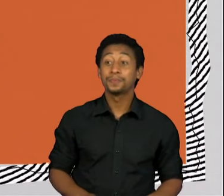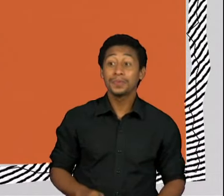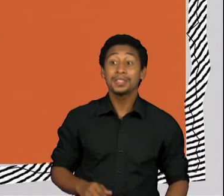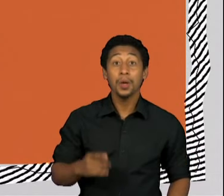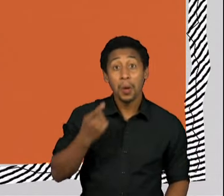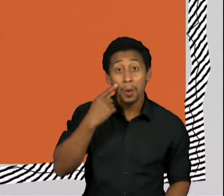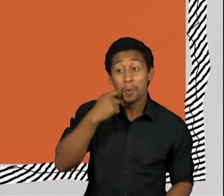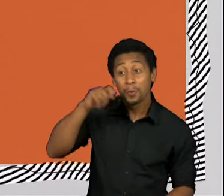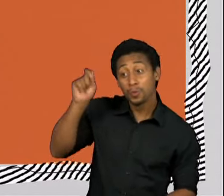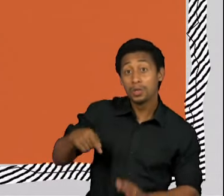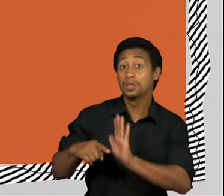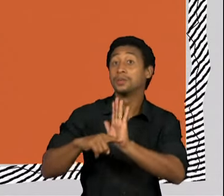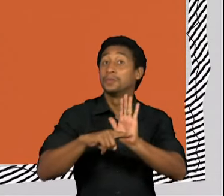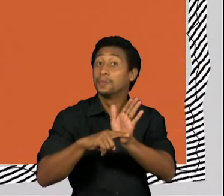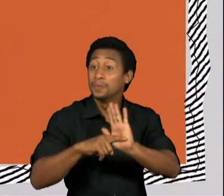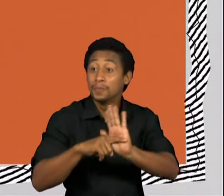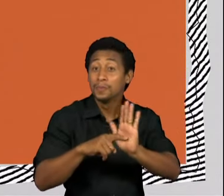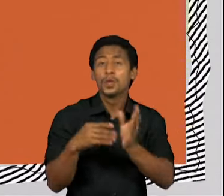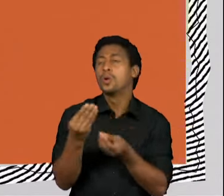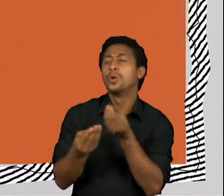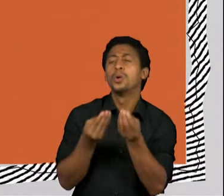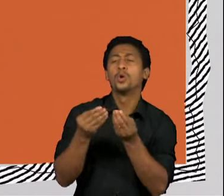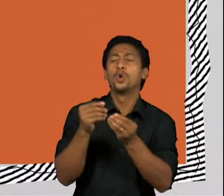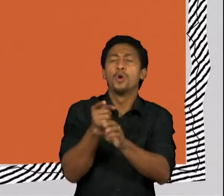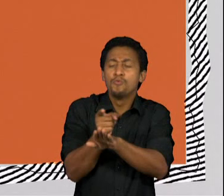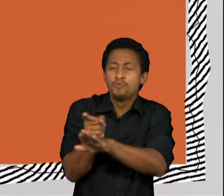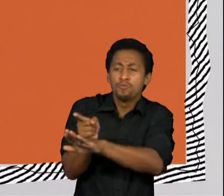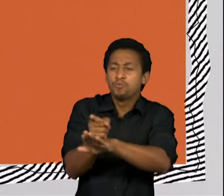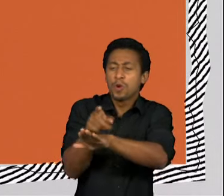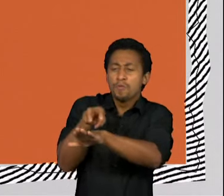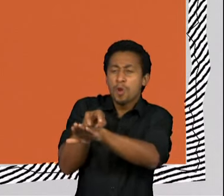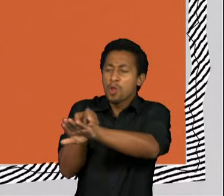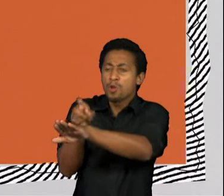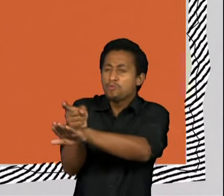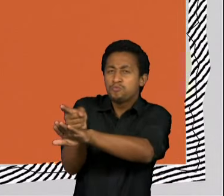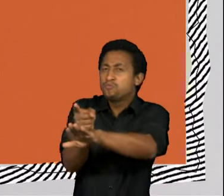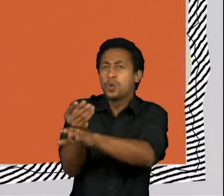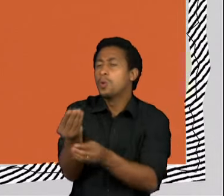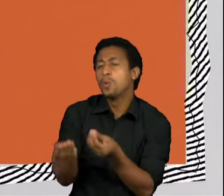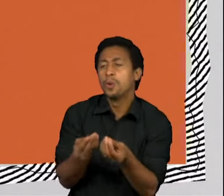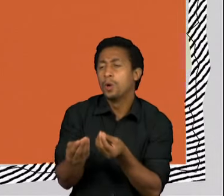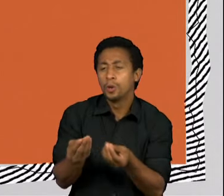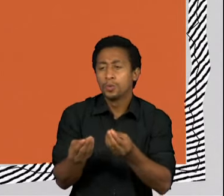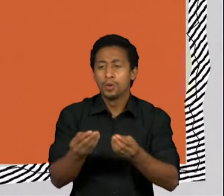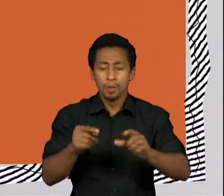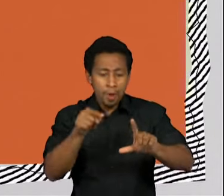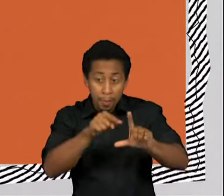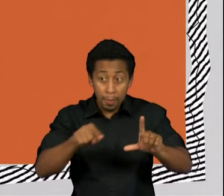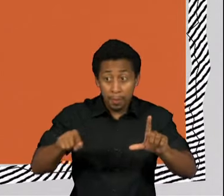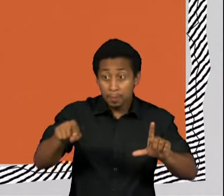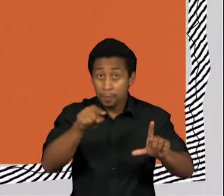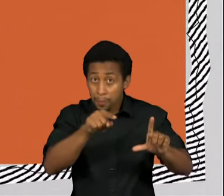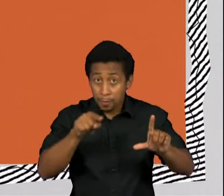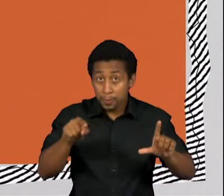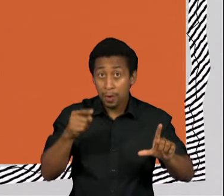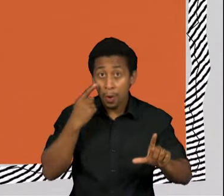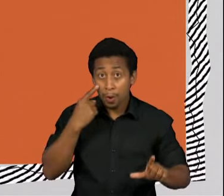favor nem lembrou de me bater tô se arranha ele é focado que dar certo e outra